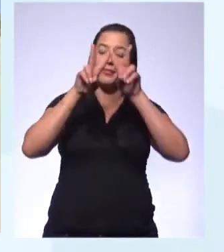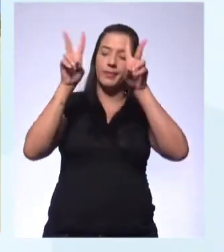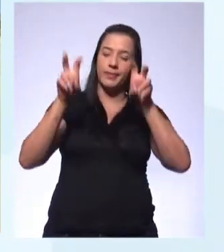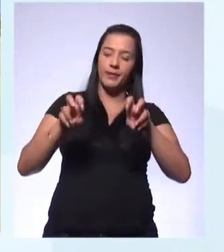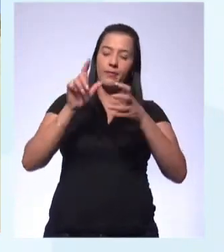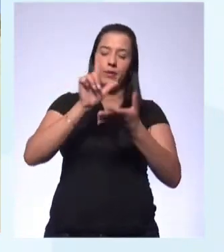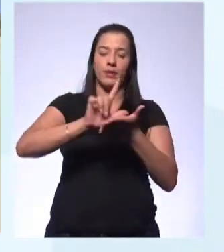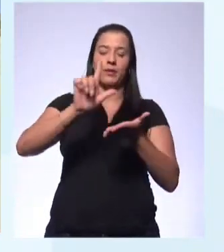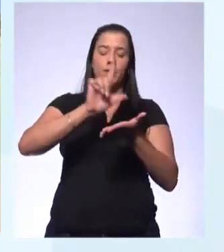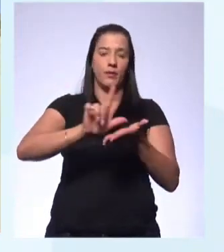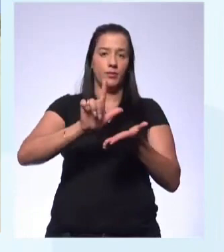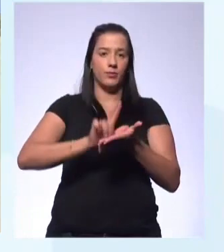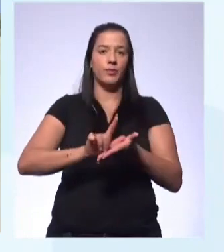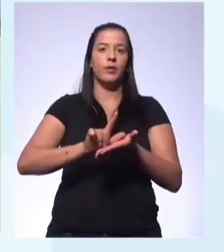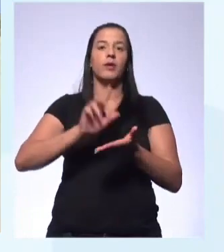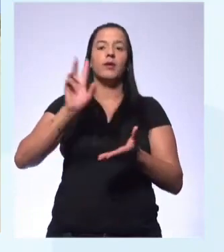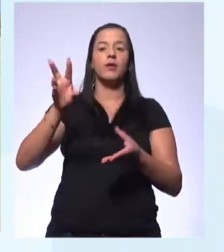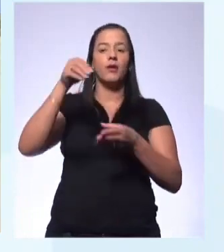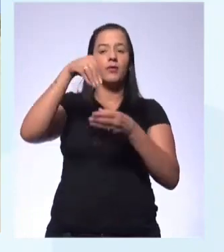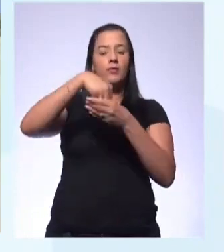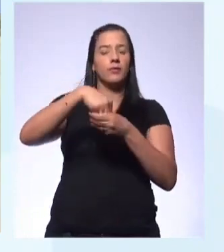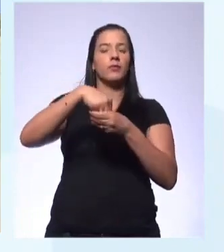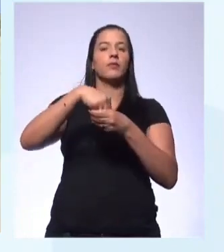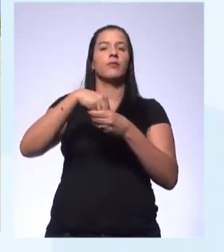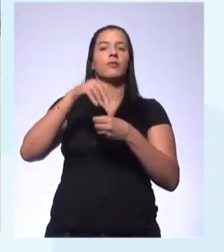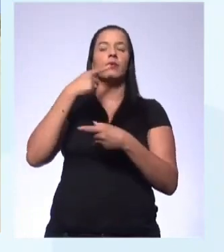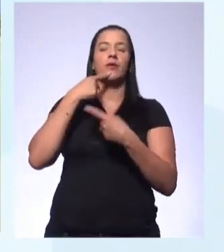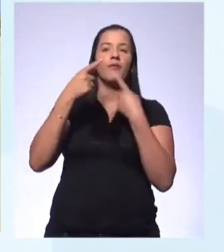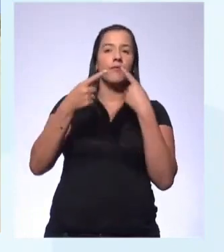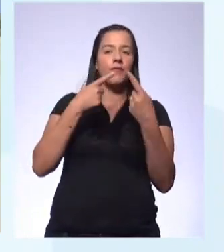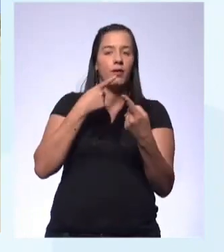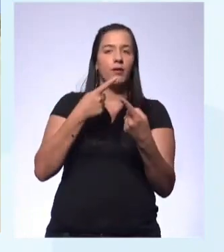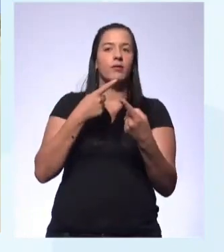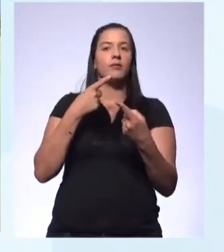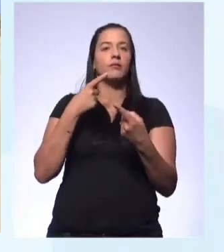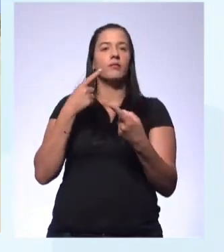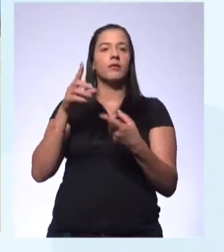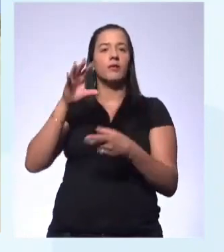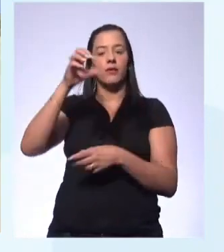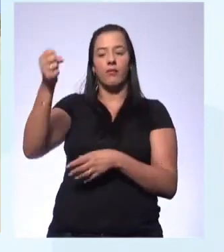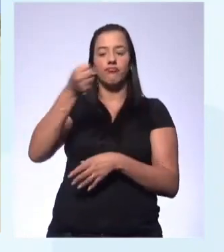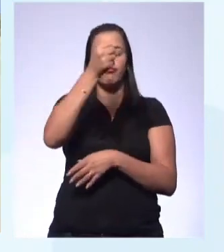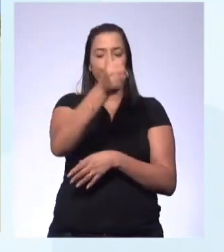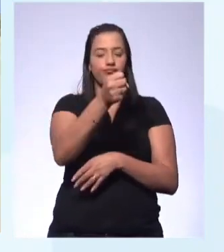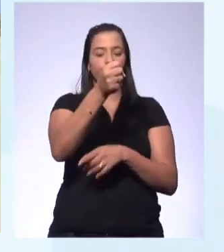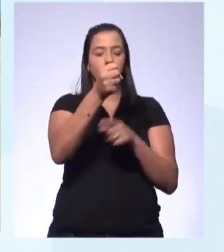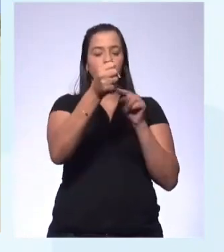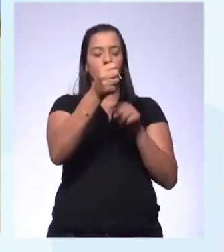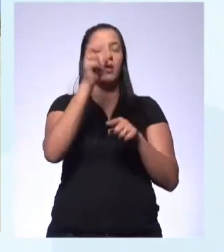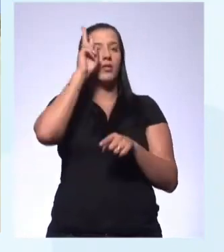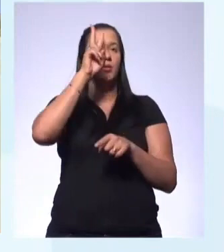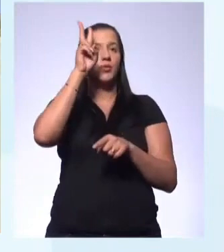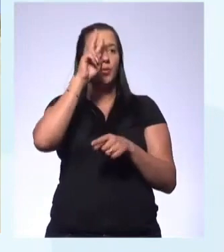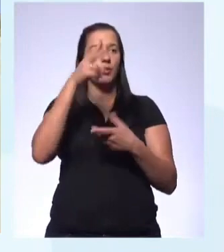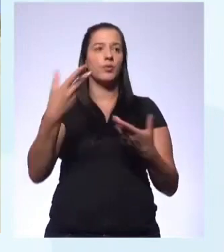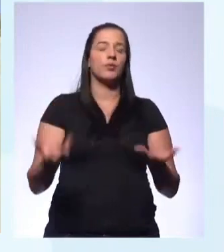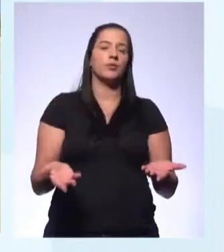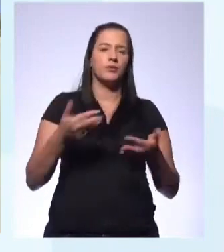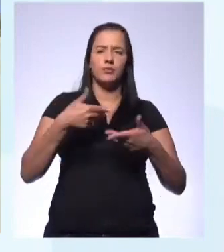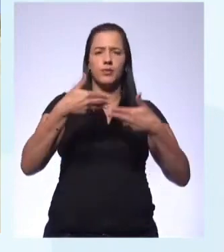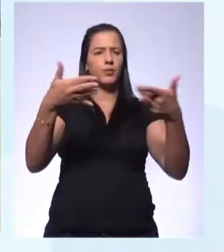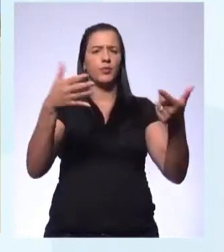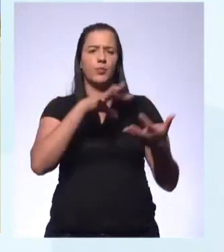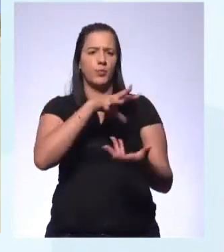na Literatura, porque é o espaço onde ela consegue ali ocupar o seu lugar, né, na história e